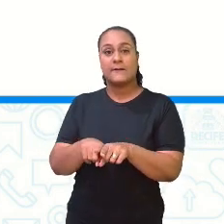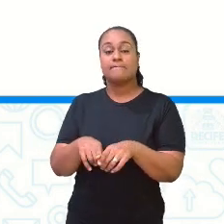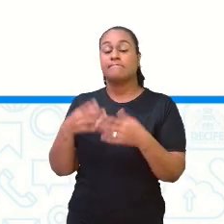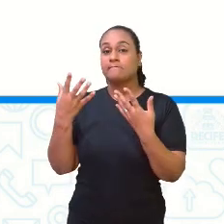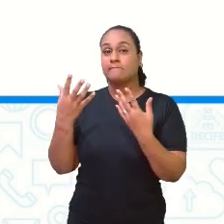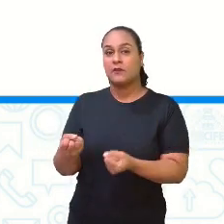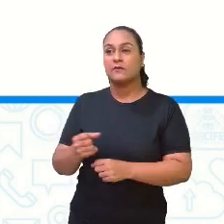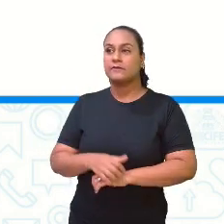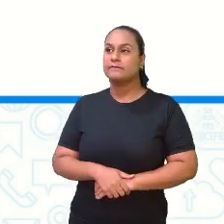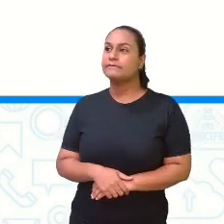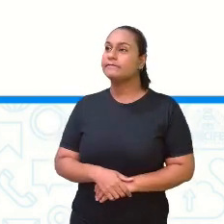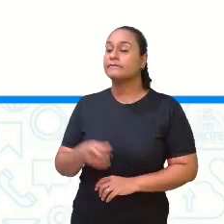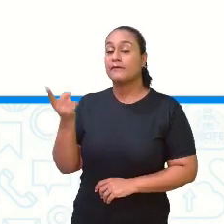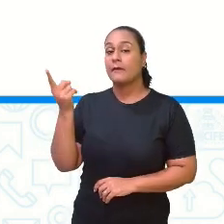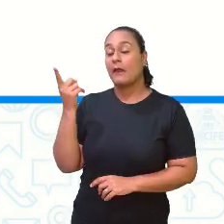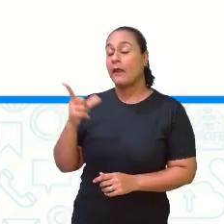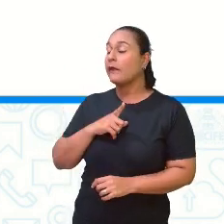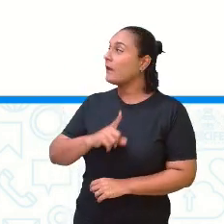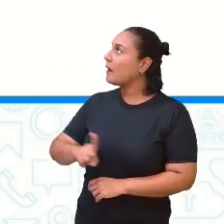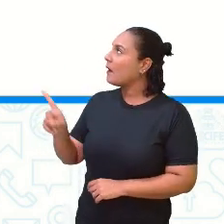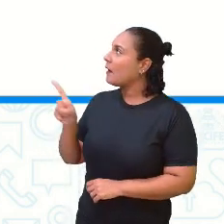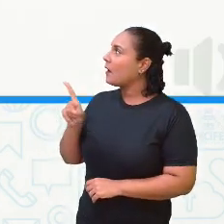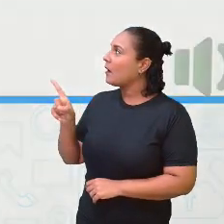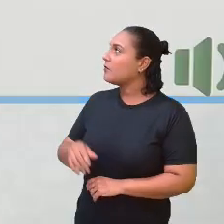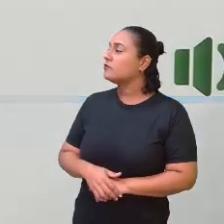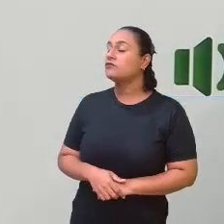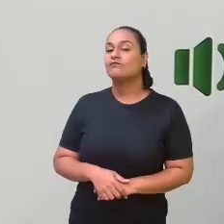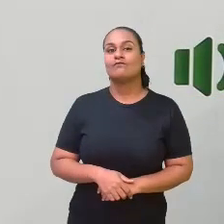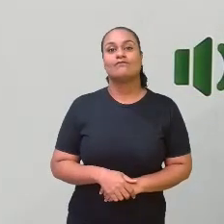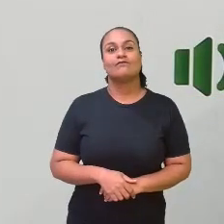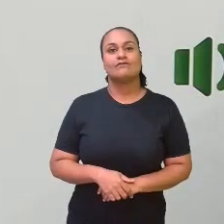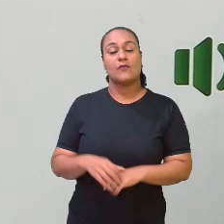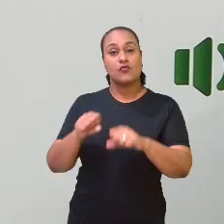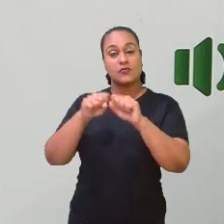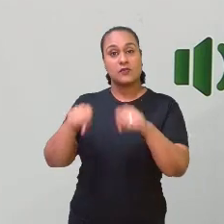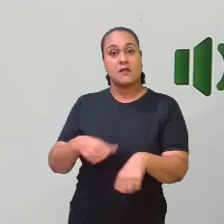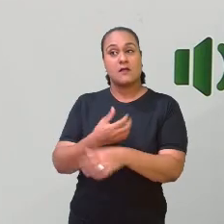Vamos lá. A gente tem aqui o sistema esquelético,